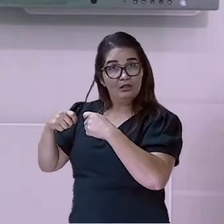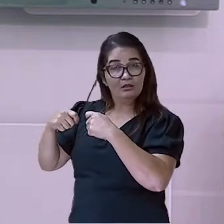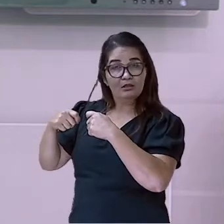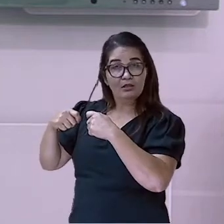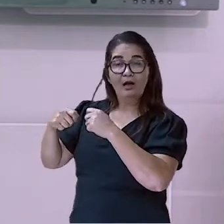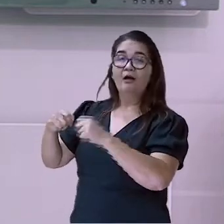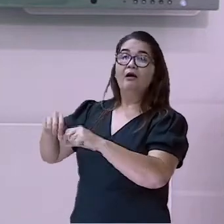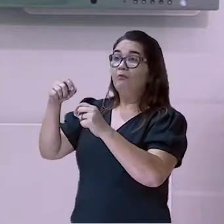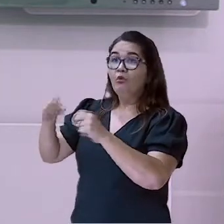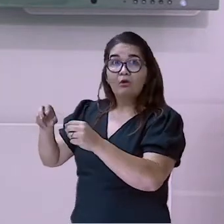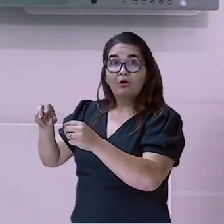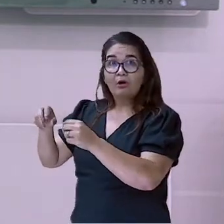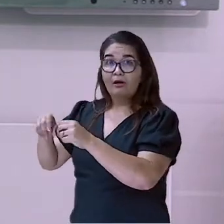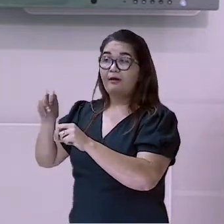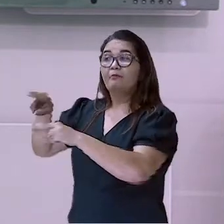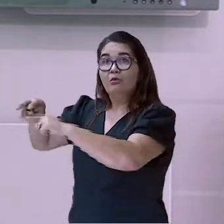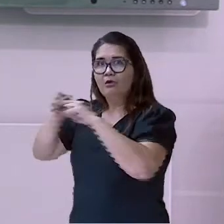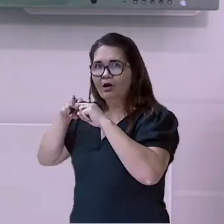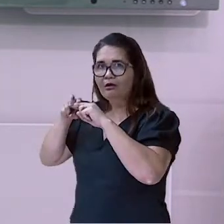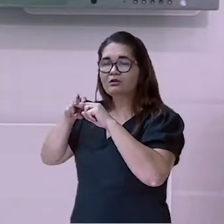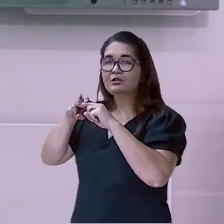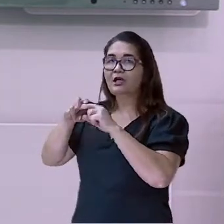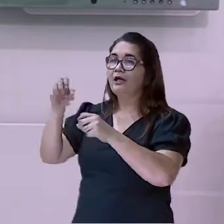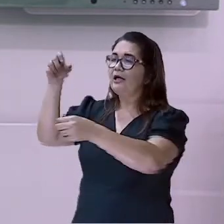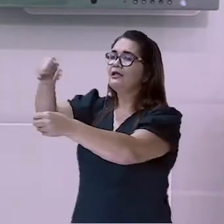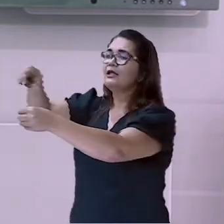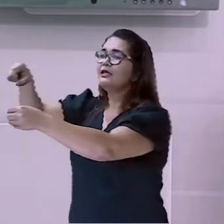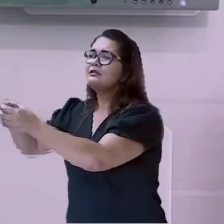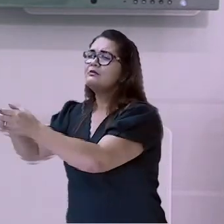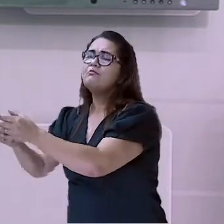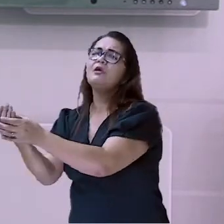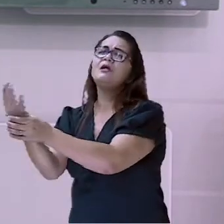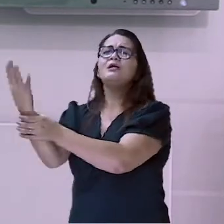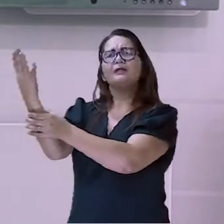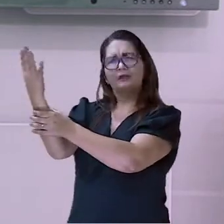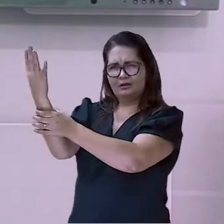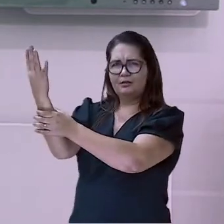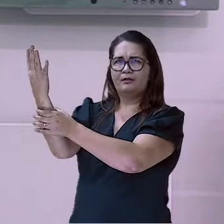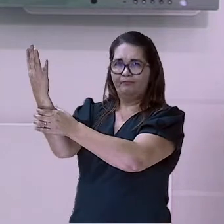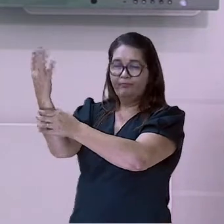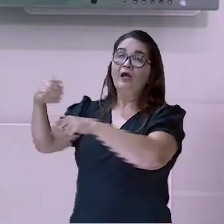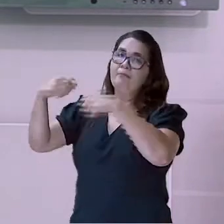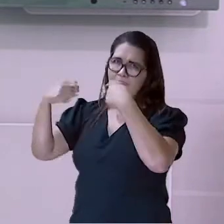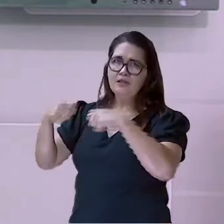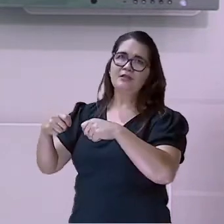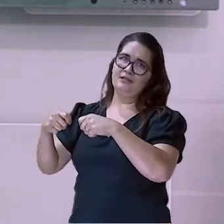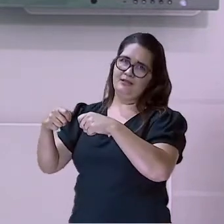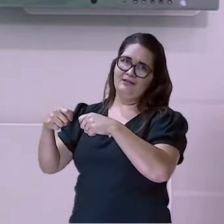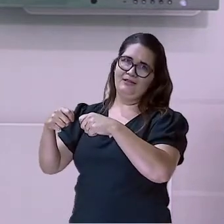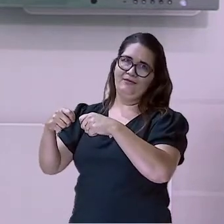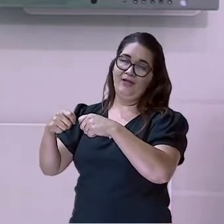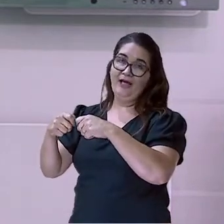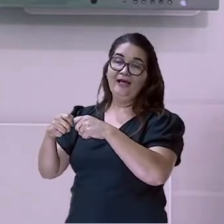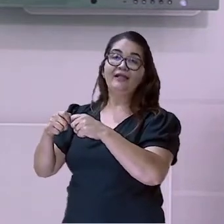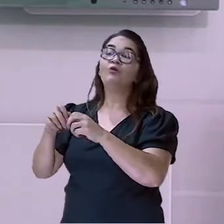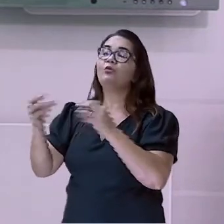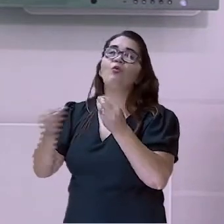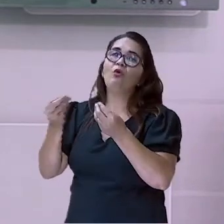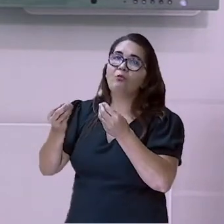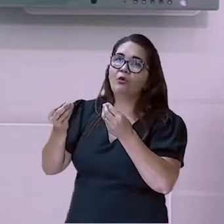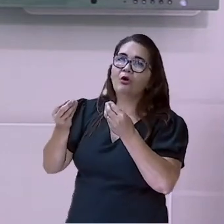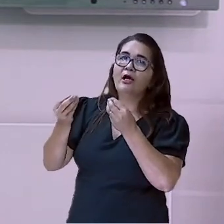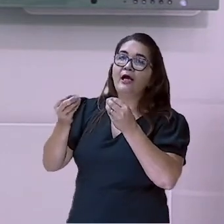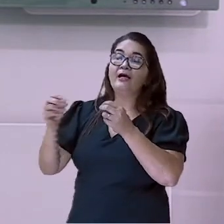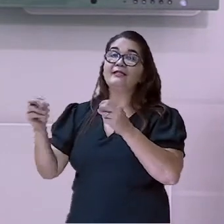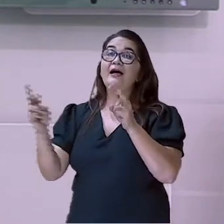que proporciona uma vegetação diferente da outra? Essa interação entre solo, clima, relevo,